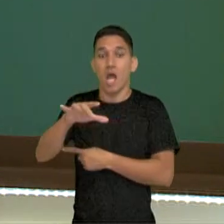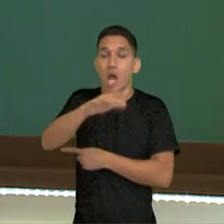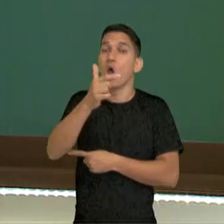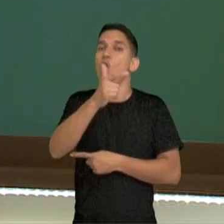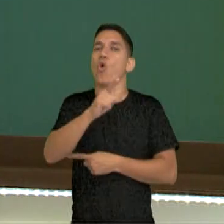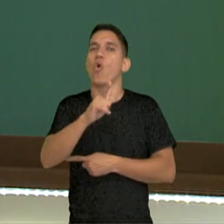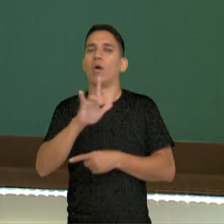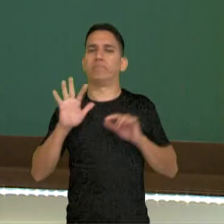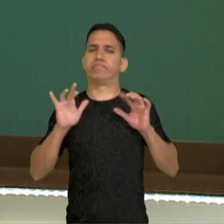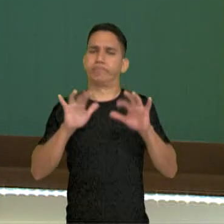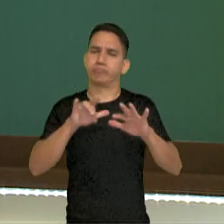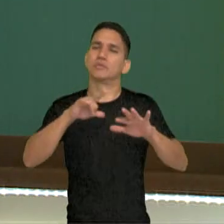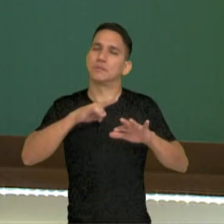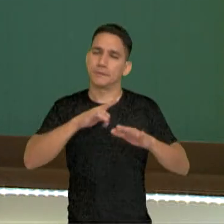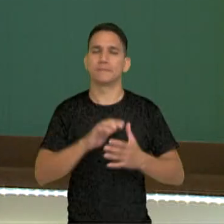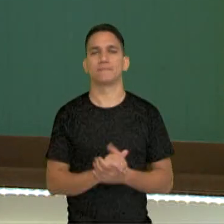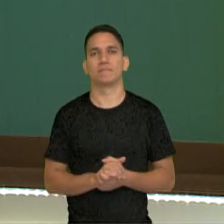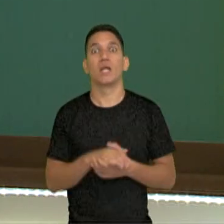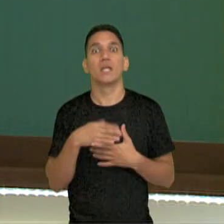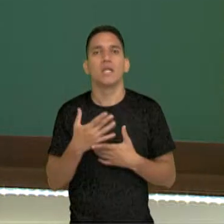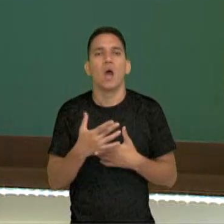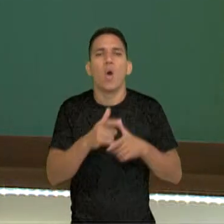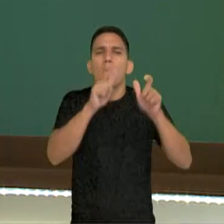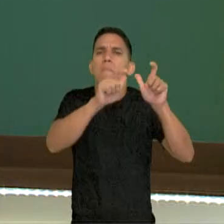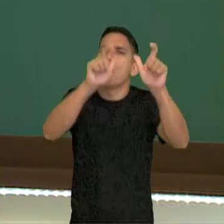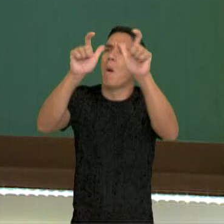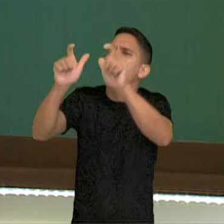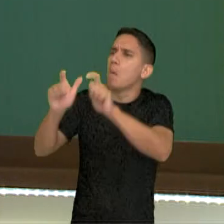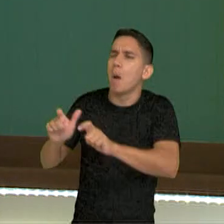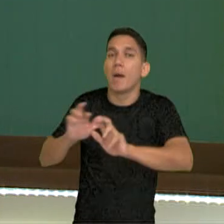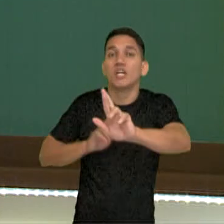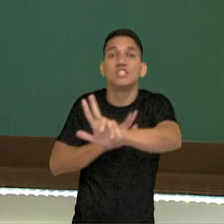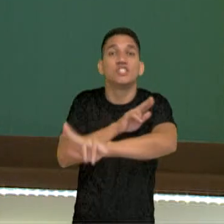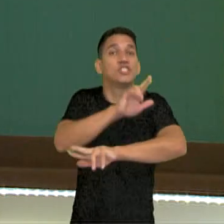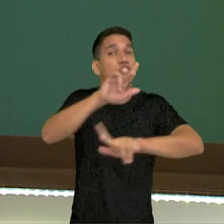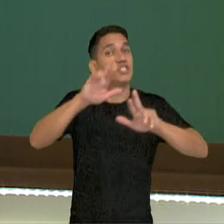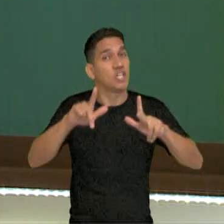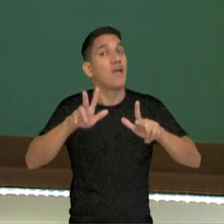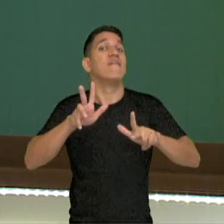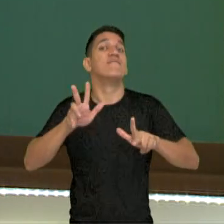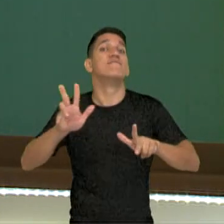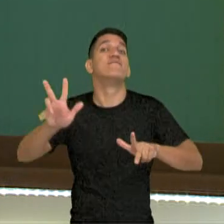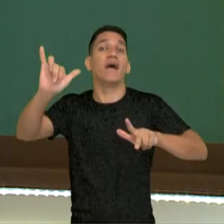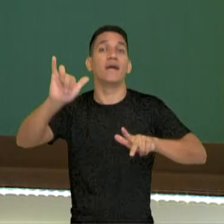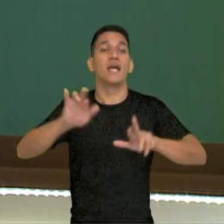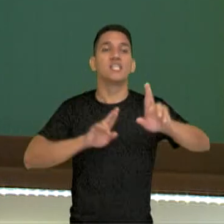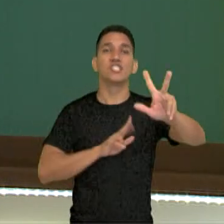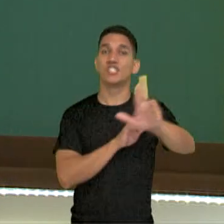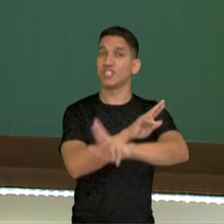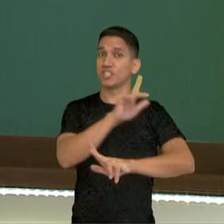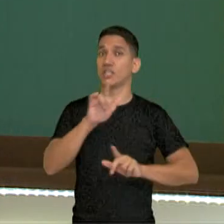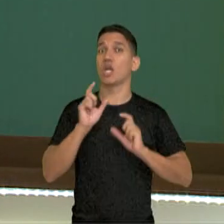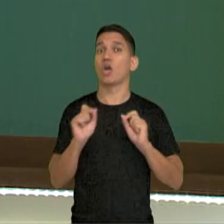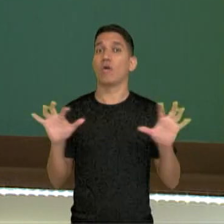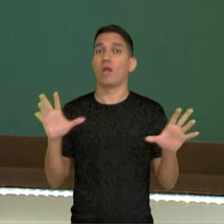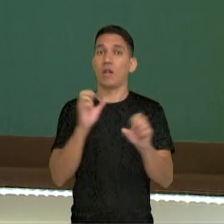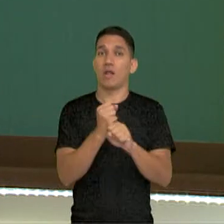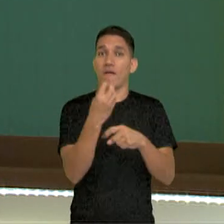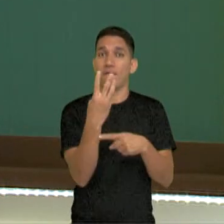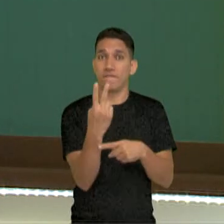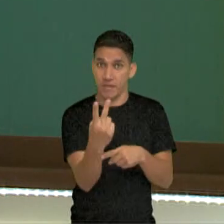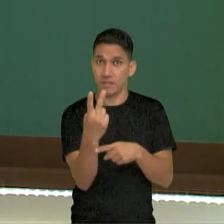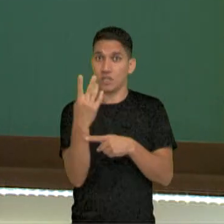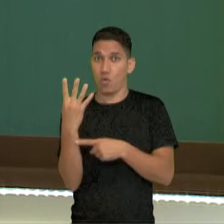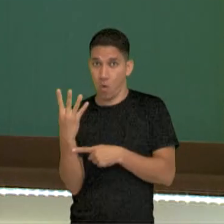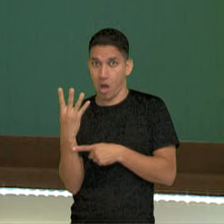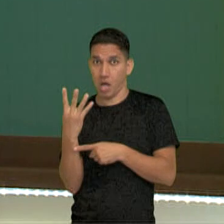demográfica no Brasil. Então, se eu pegar pontos diferentes, eu vou ter diferenças daqueles 24 habitantes por quilômetro